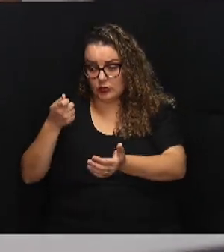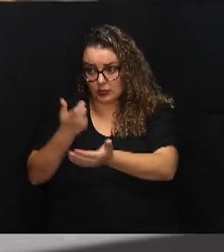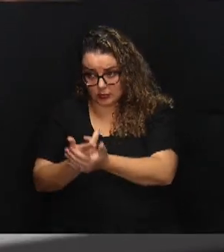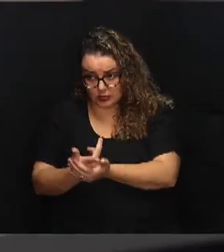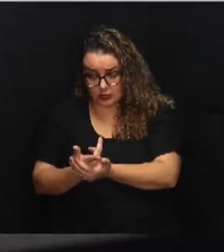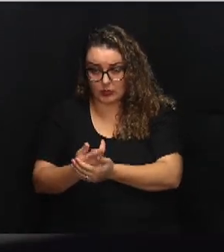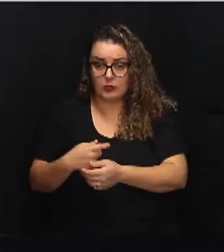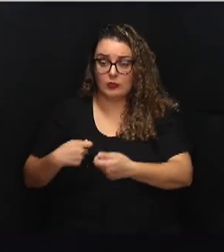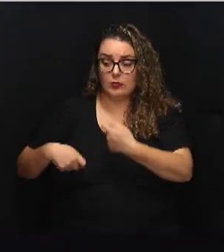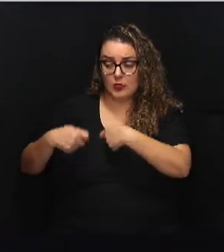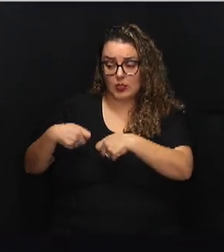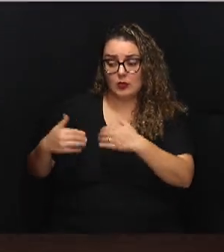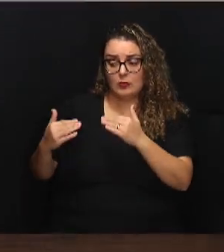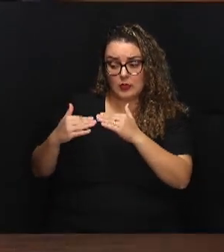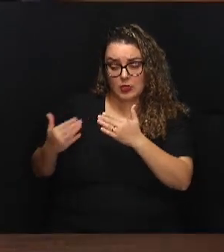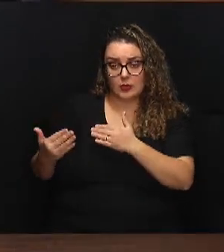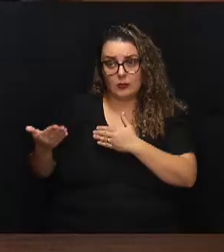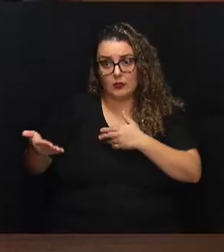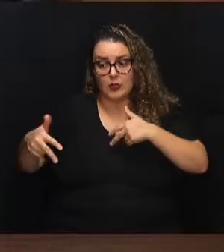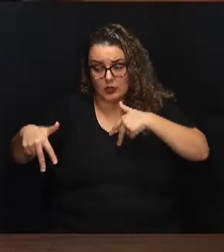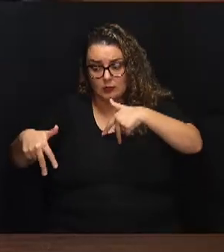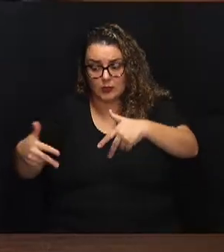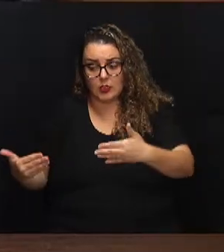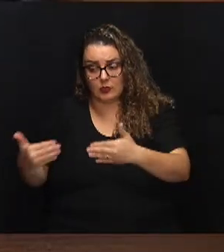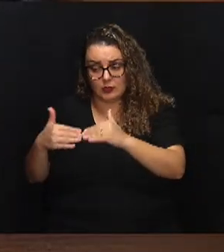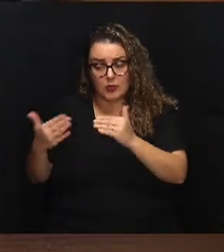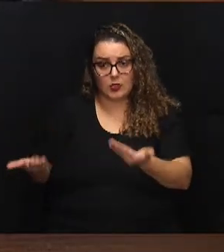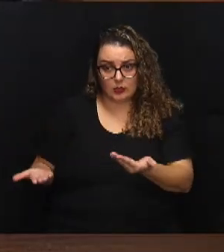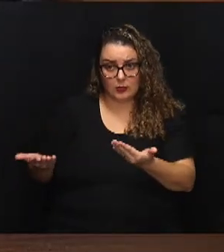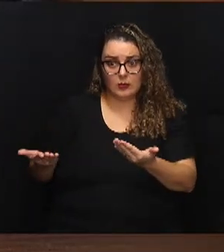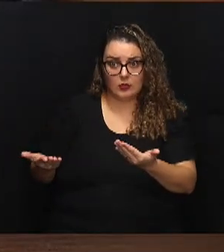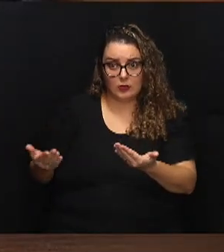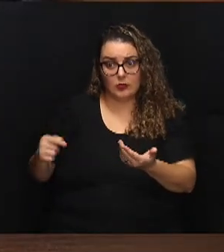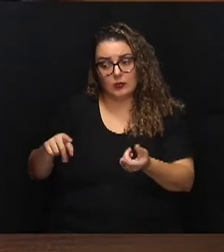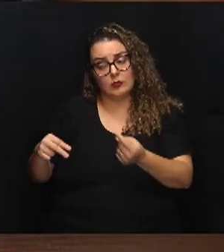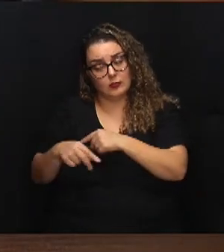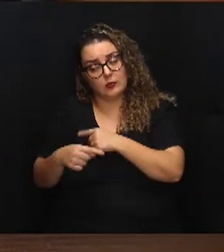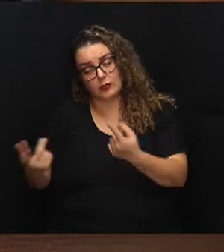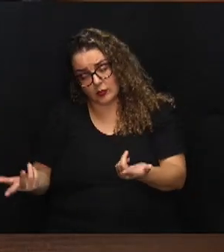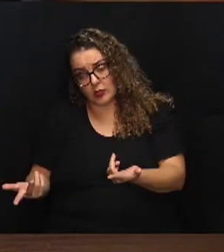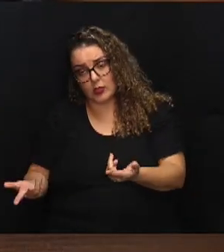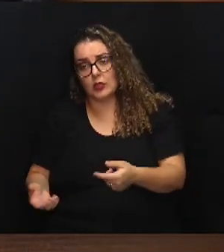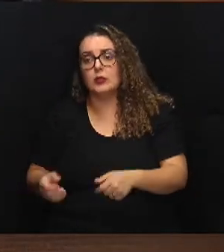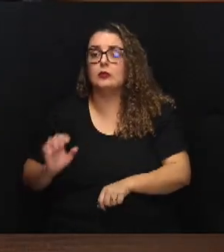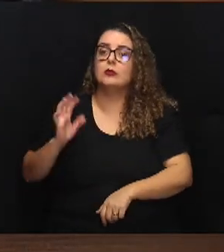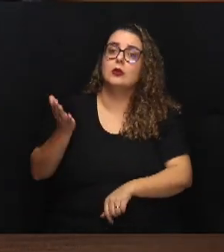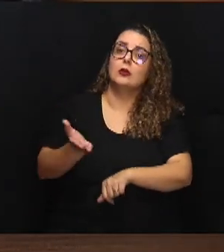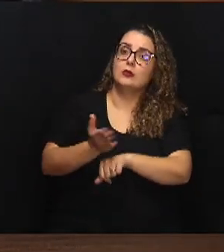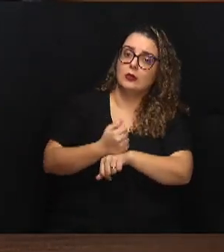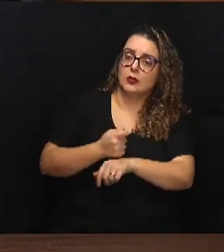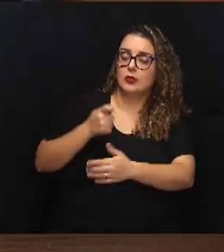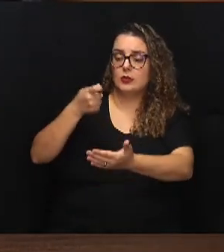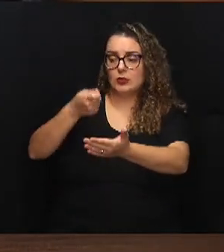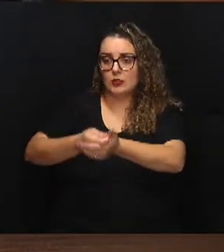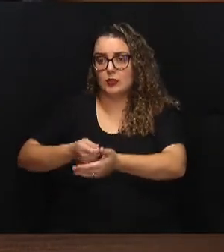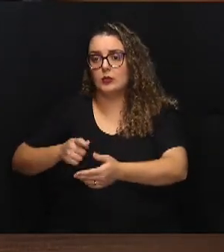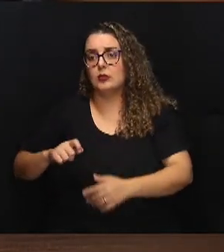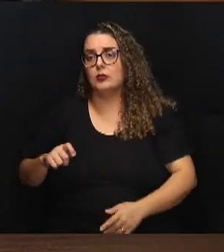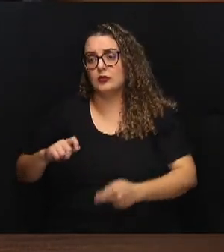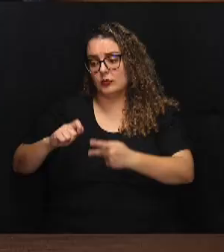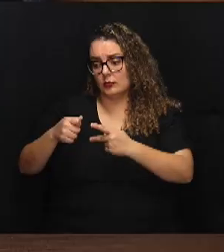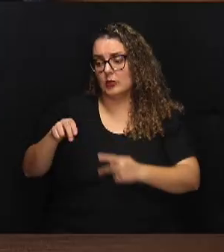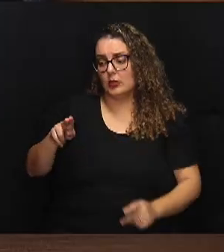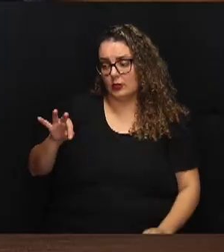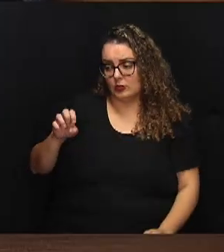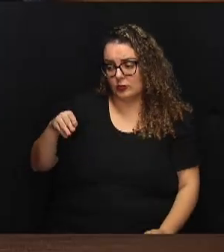uma negociação, um acordo entre as partes, né? Então isso naturalmente vai ocorrer anterior ao pagamento via Pix.